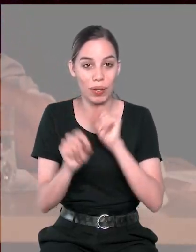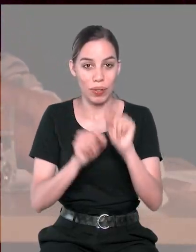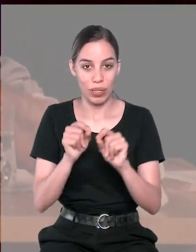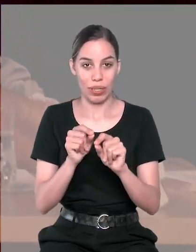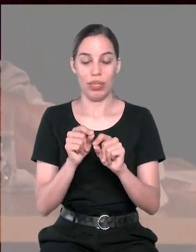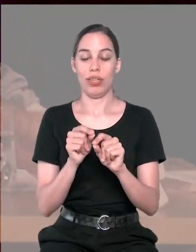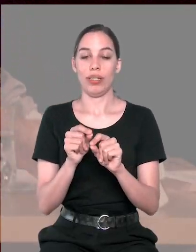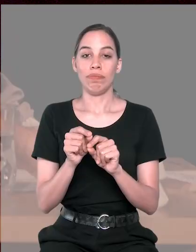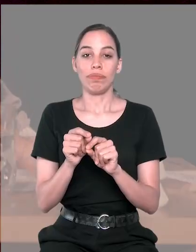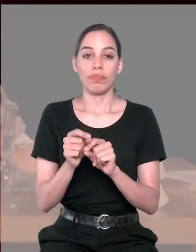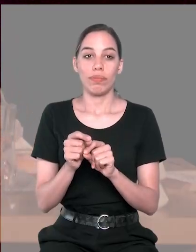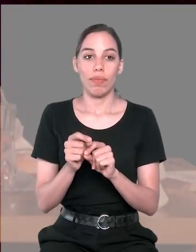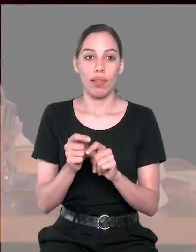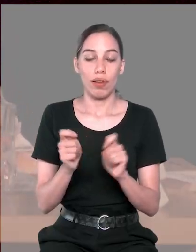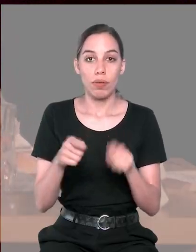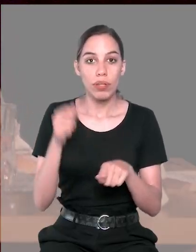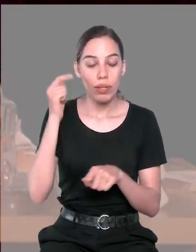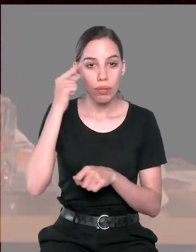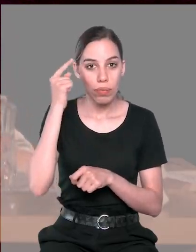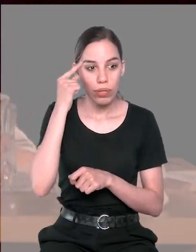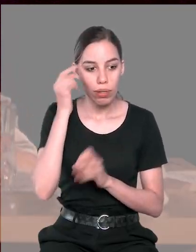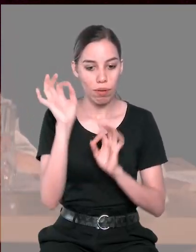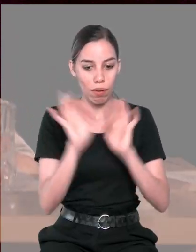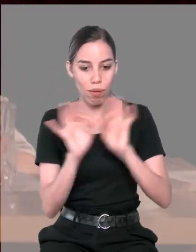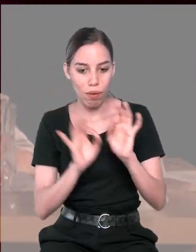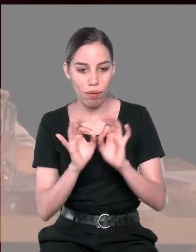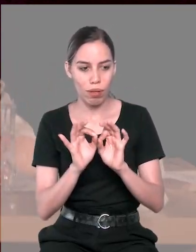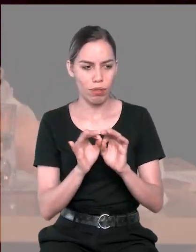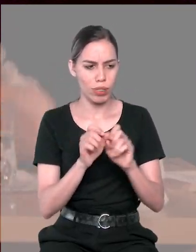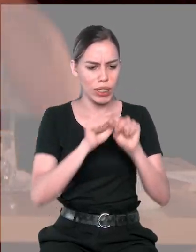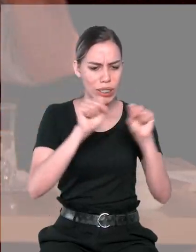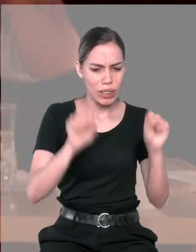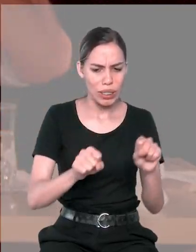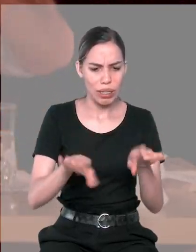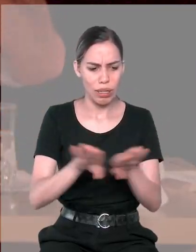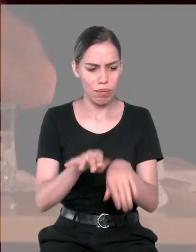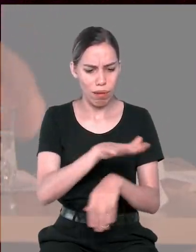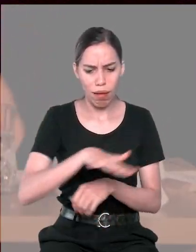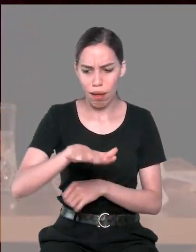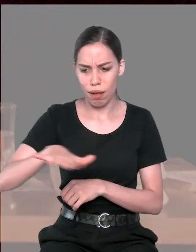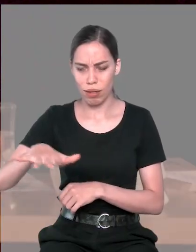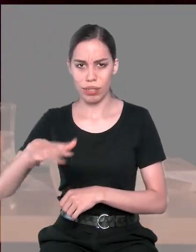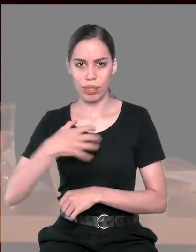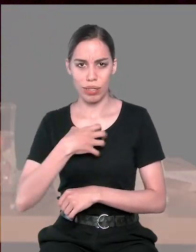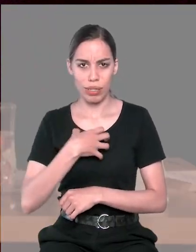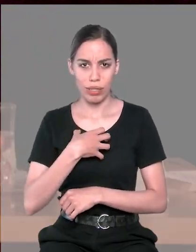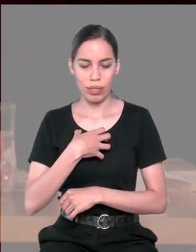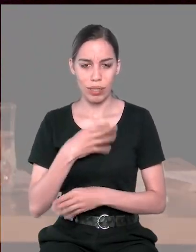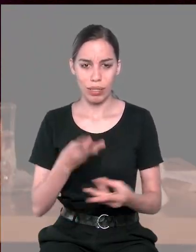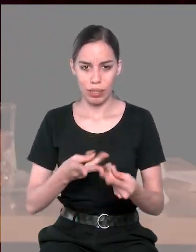a sobredeterminação das nossas possibilidades de pensamento, de organização, de sistematização e os campos sensíveis que se